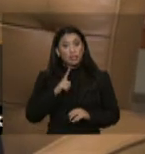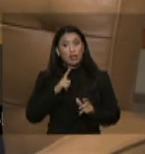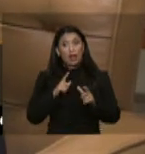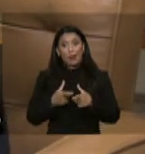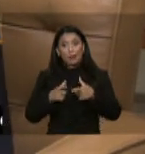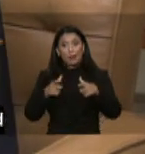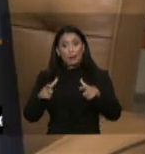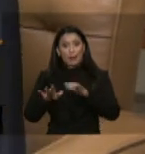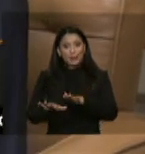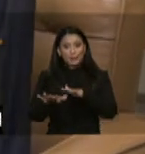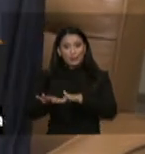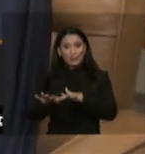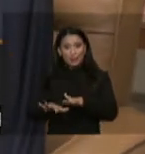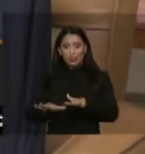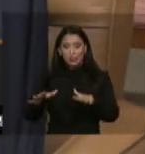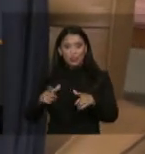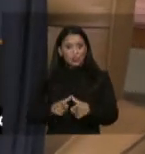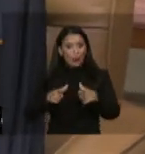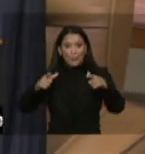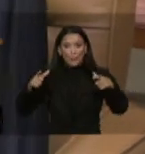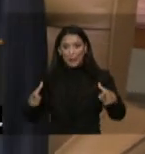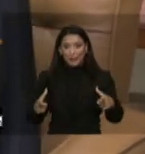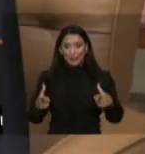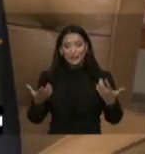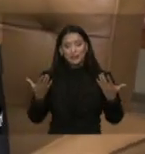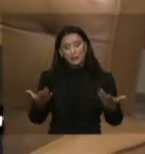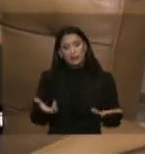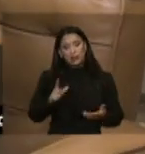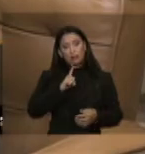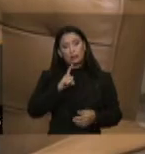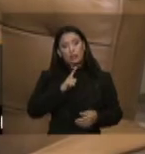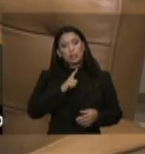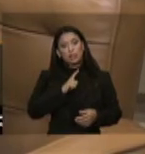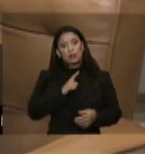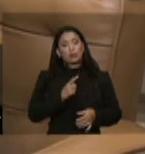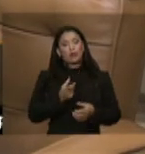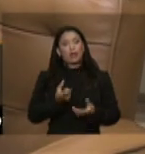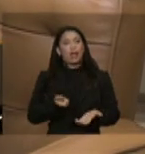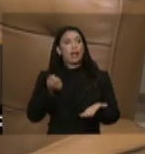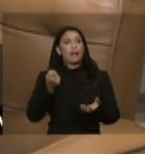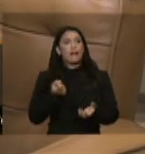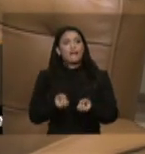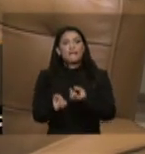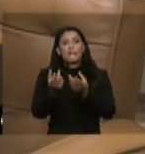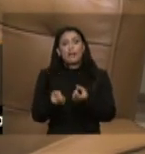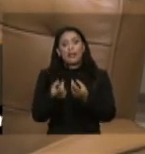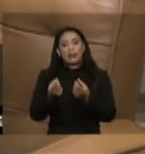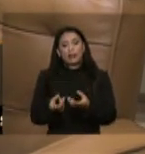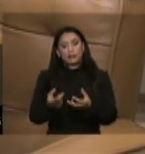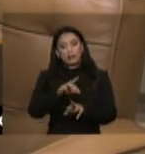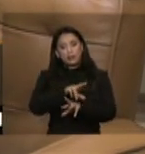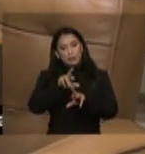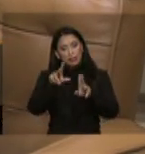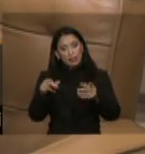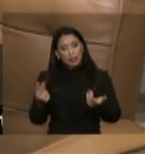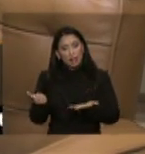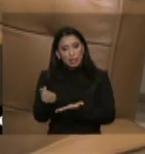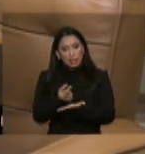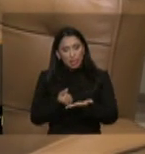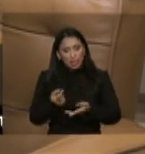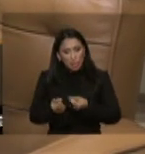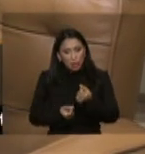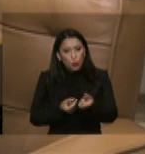aqui sim de fato veja ganha-se mais ou que se compra anúncio se faz com a palavra Ministro Gilmar Mendes na pauta